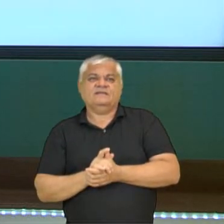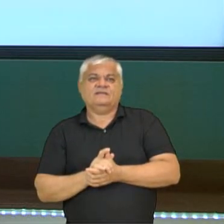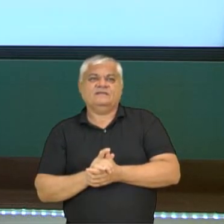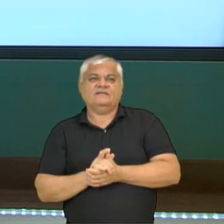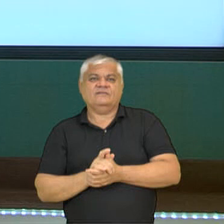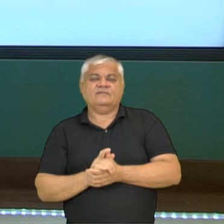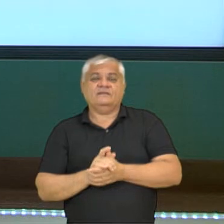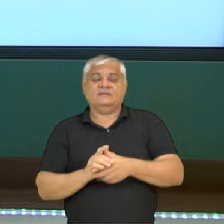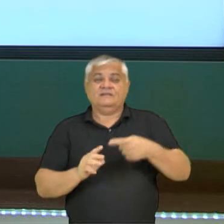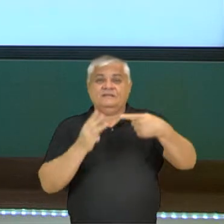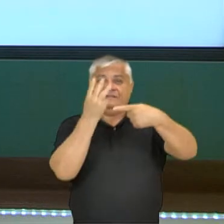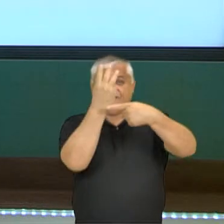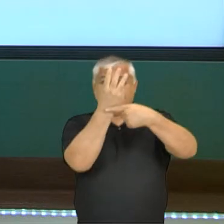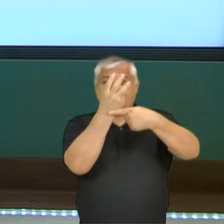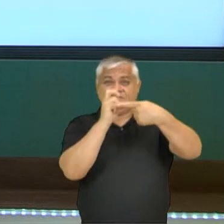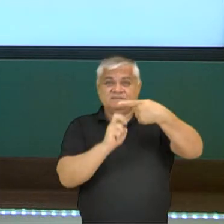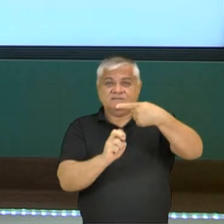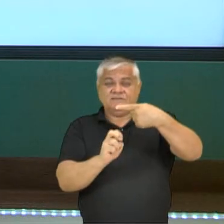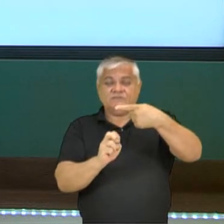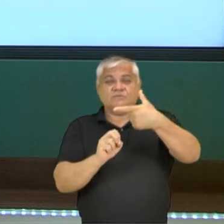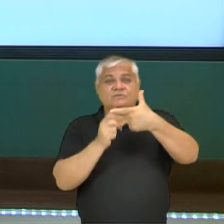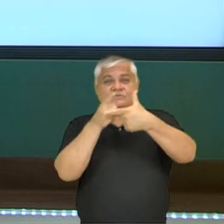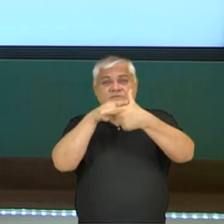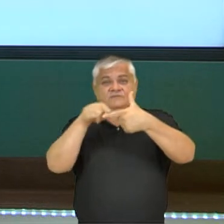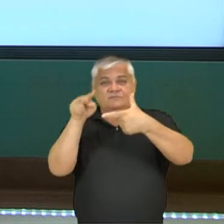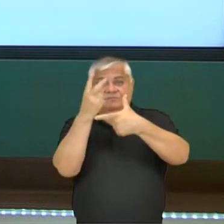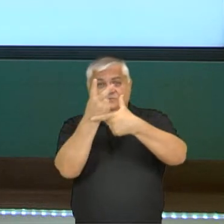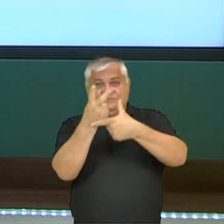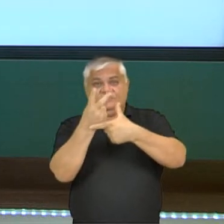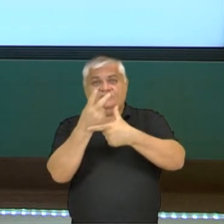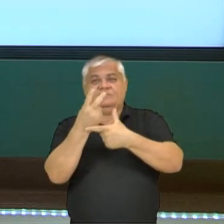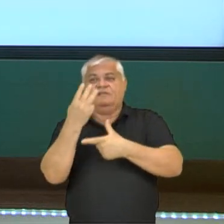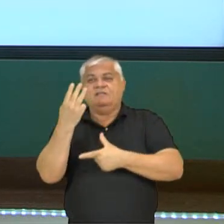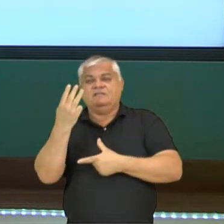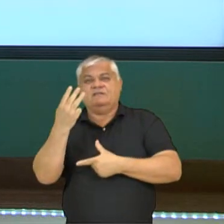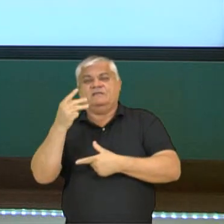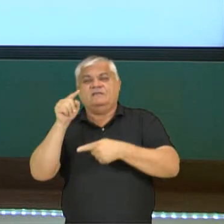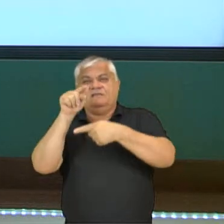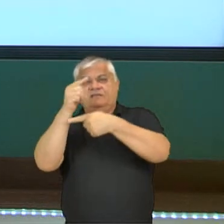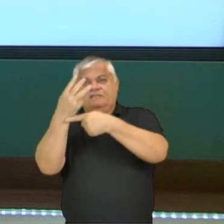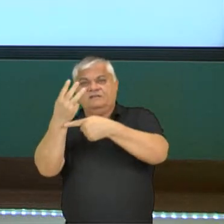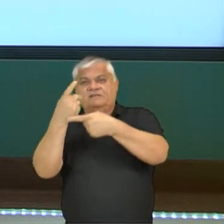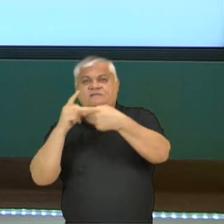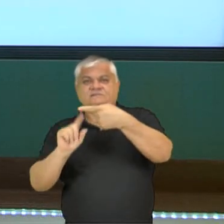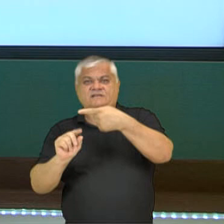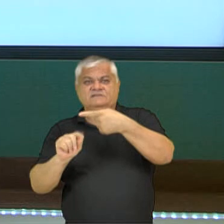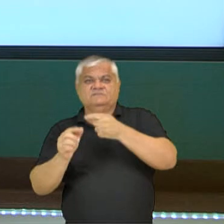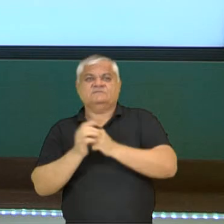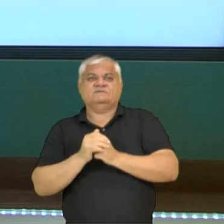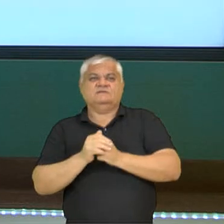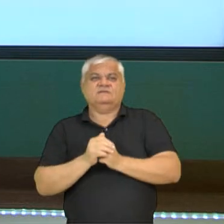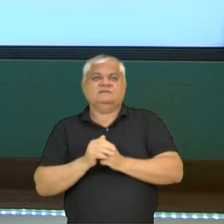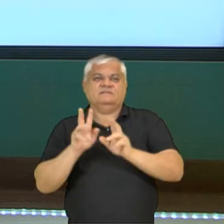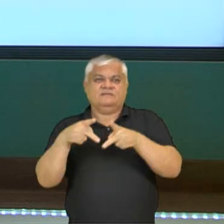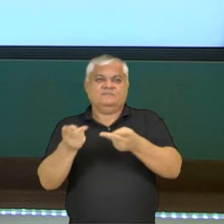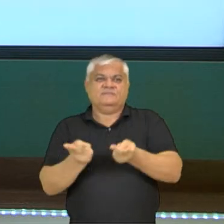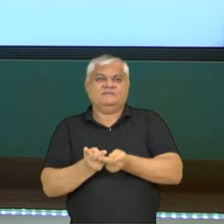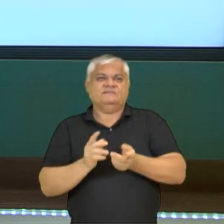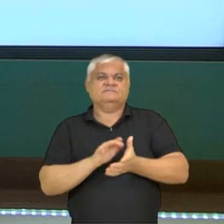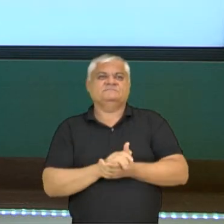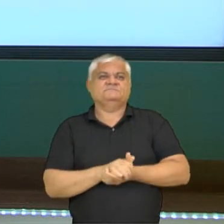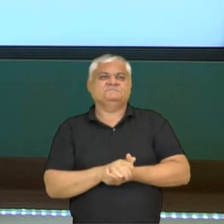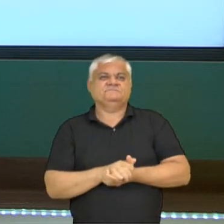ficar 3/5 dividido por 2, 3/10, ok? Então, Joel comeu 3/10 da